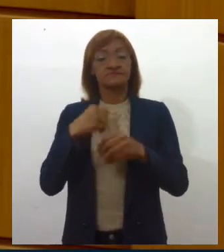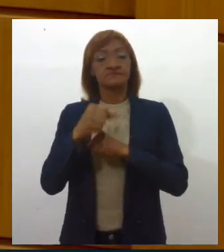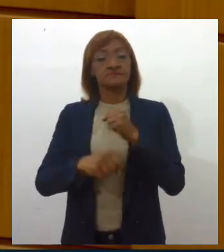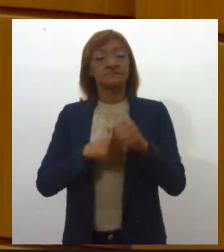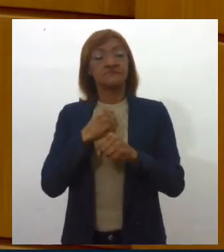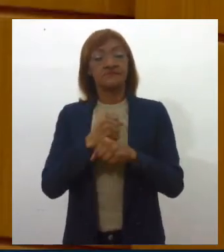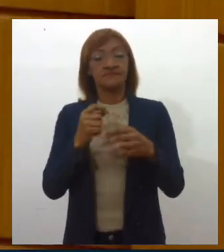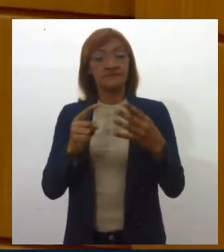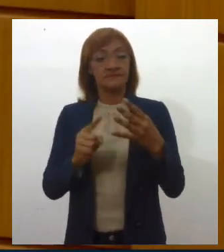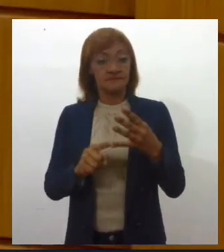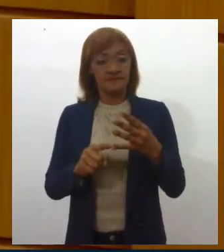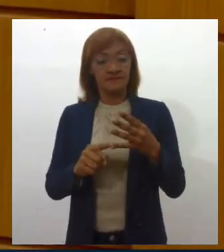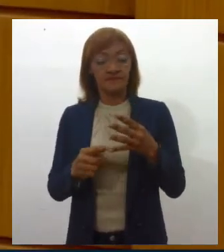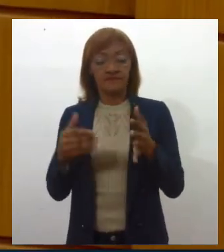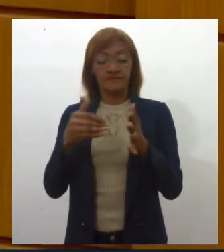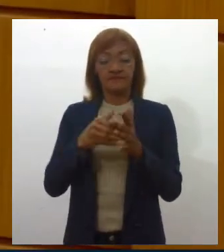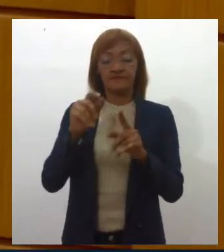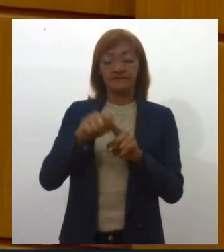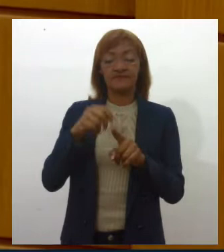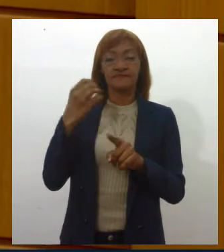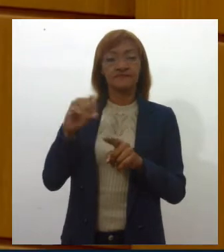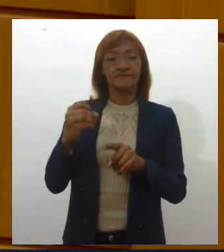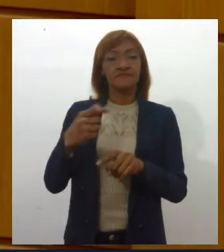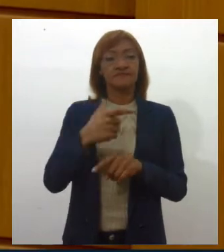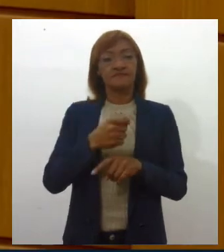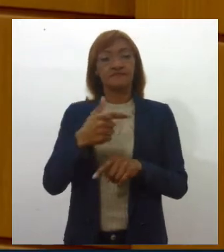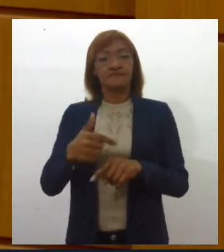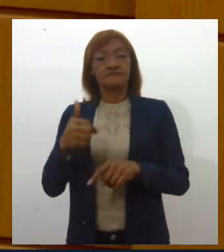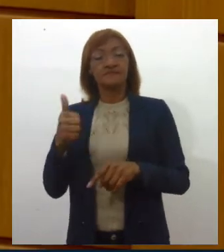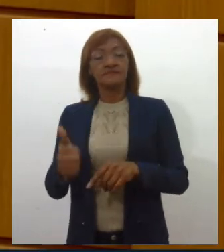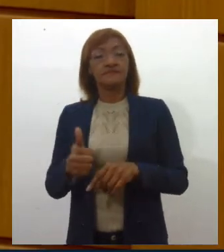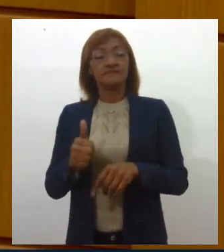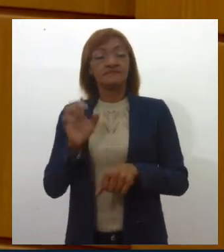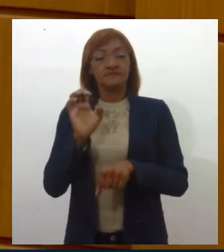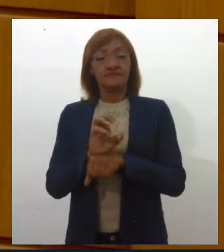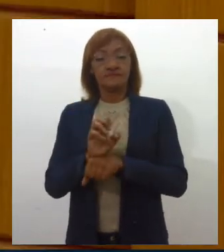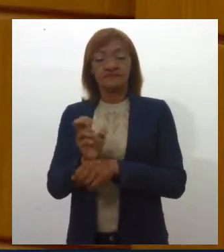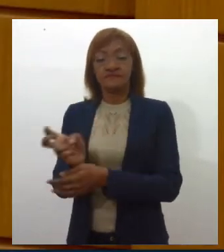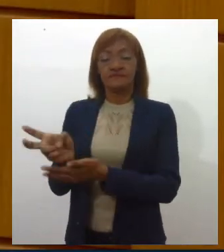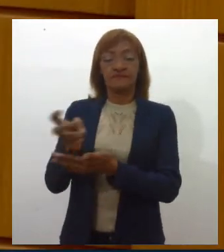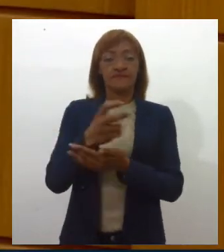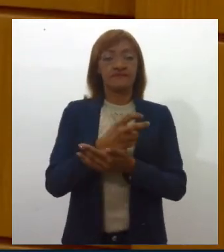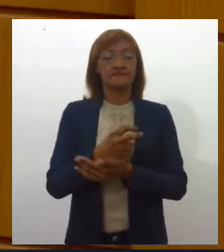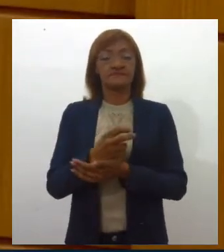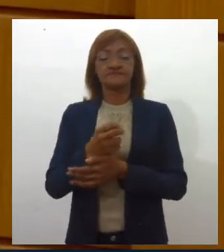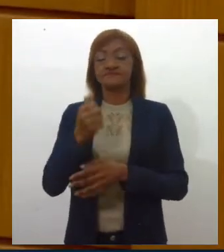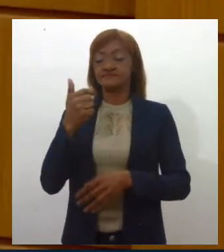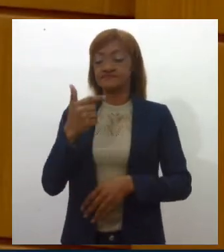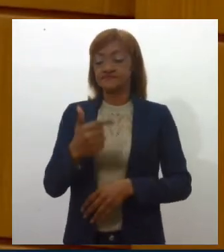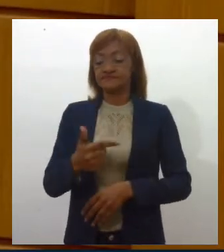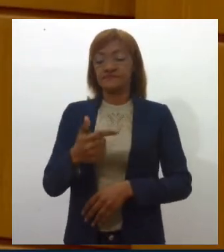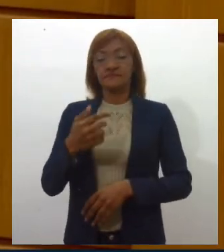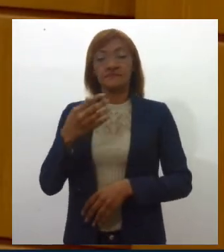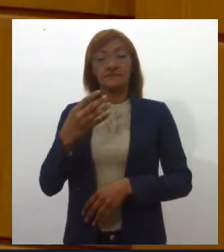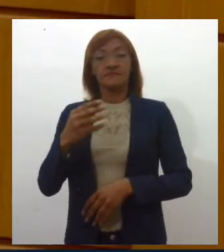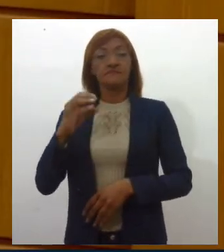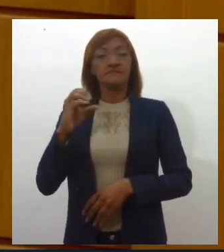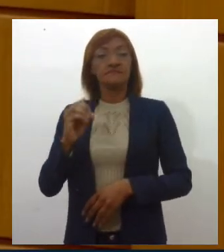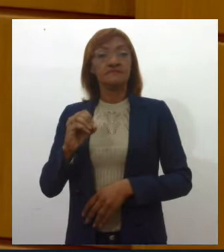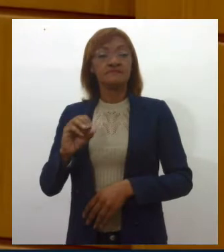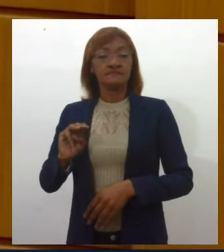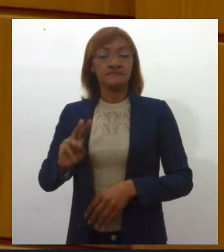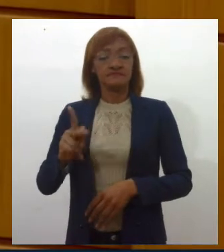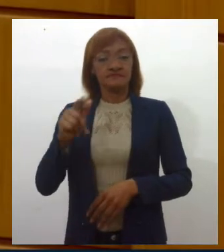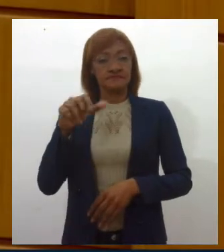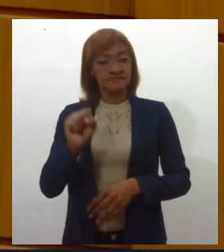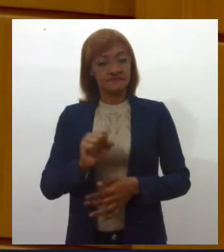da Fazenda, até outubro de 2021, o estado já arrecadou 240 milhões de reais. Se